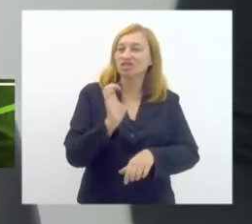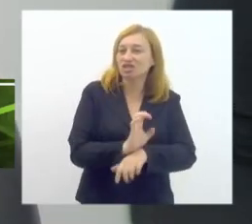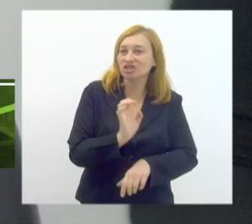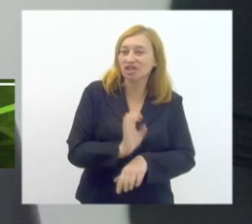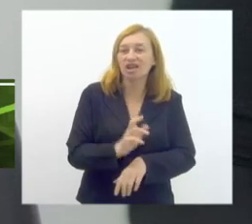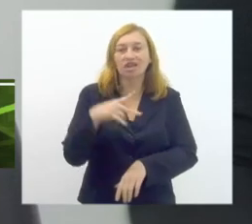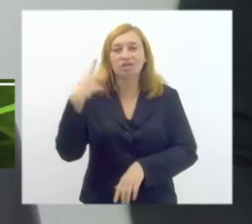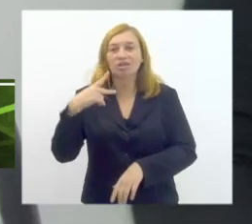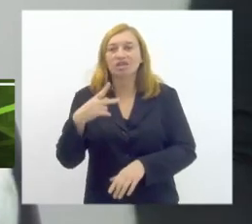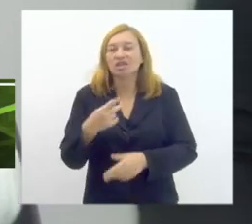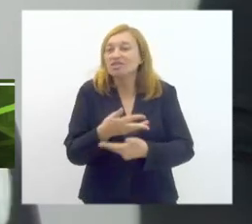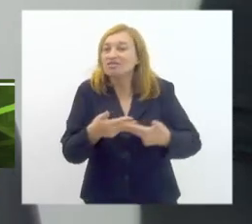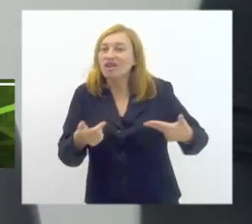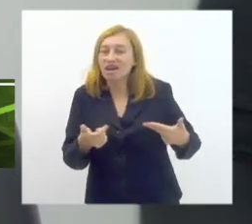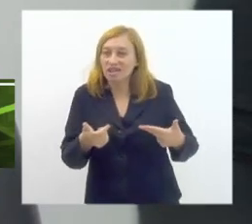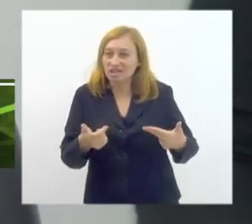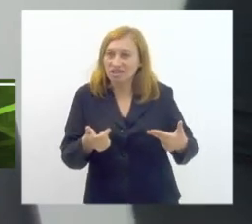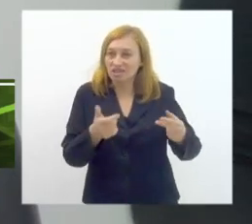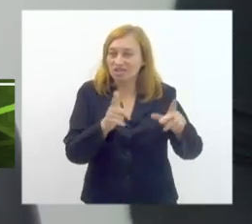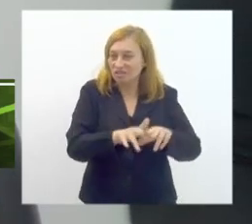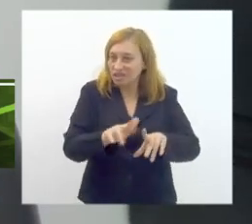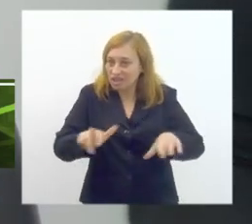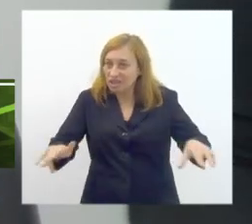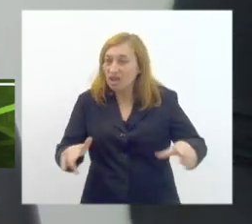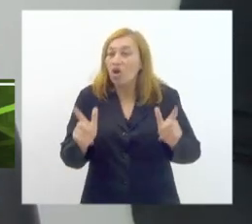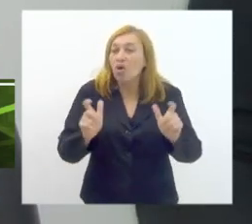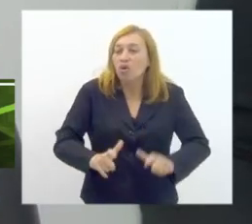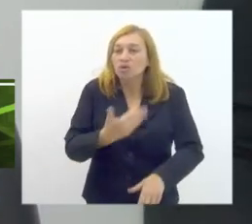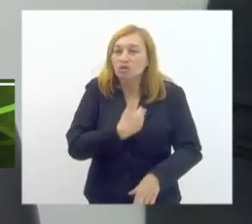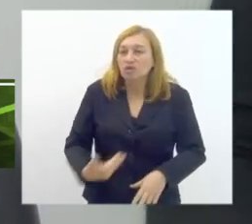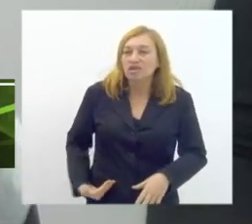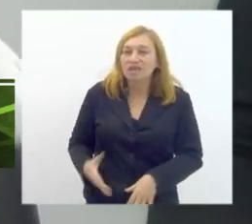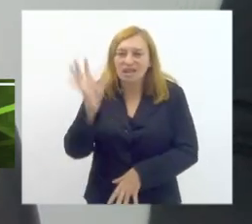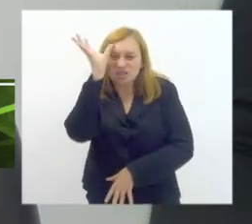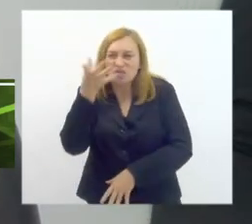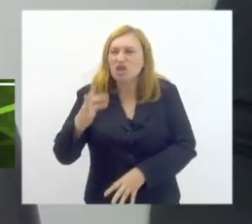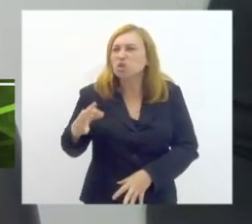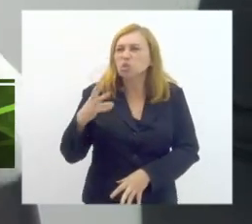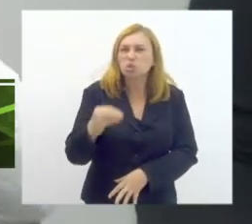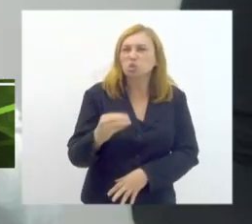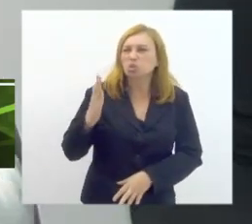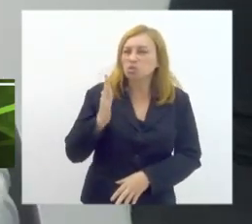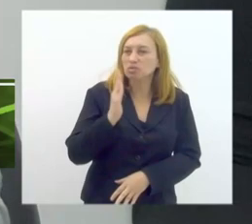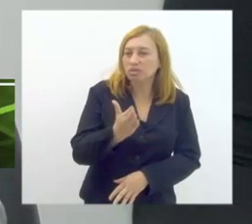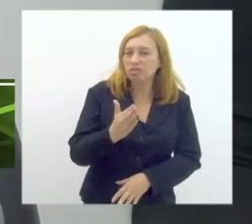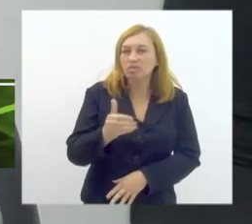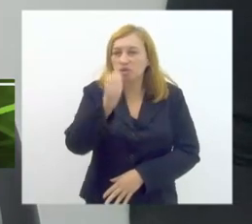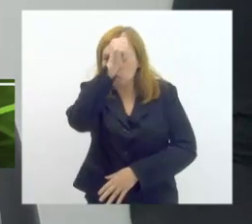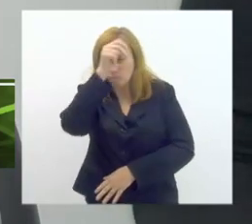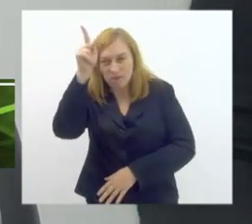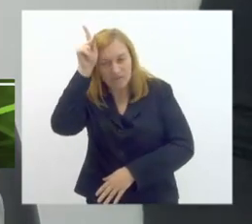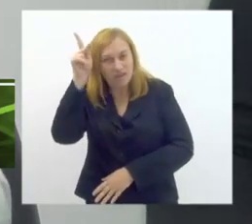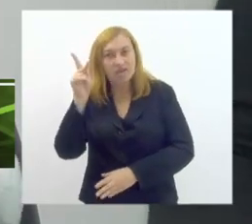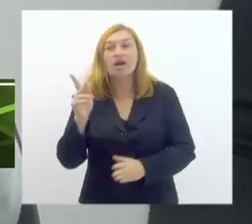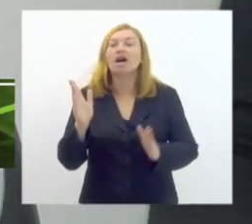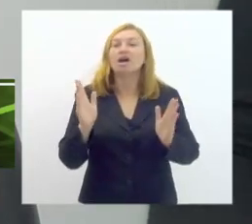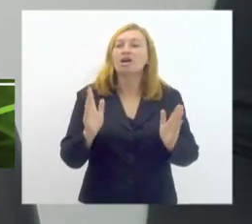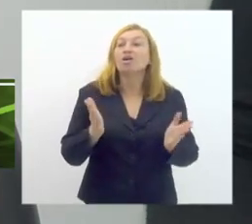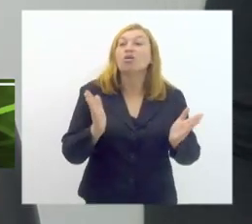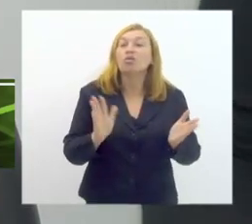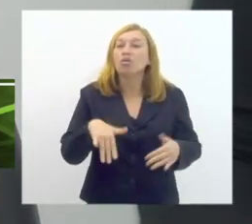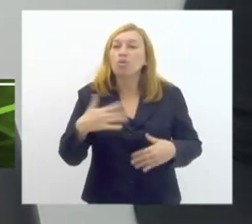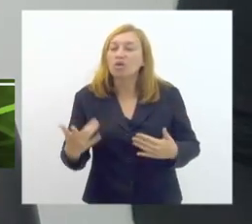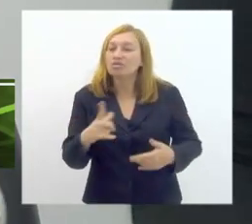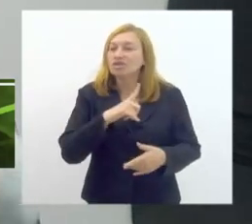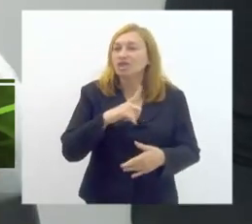bastante verticalidade, uma tradição política onde o governador sempre resolvia tudo diretamente com o prefeito. Né? Quando a gente